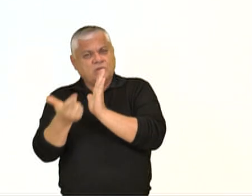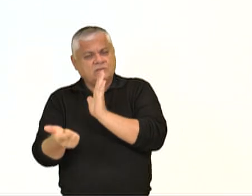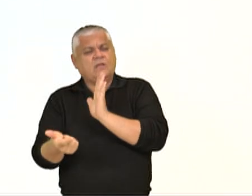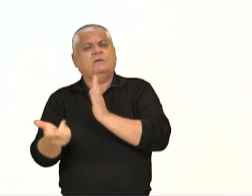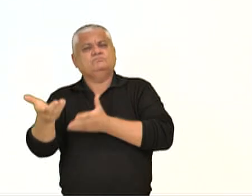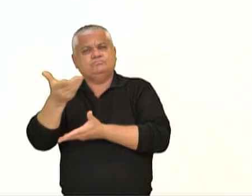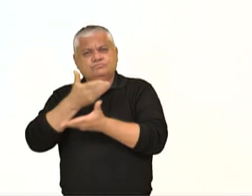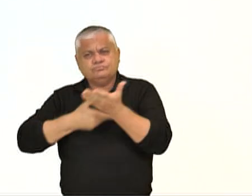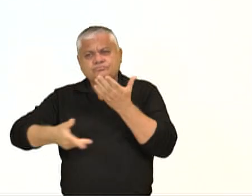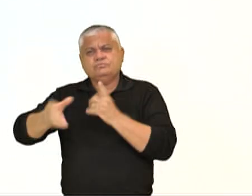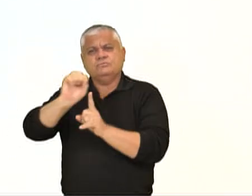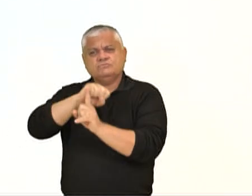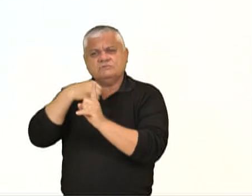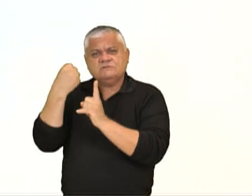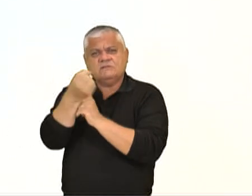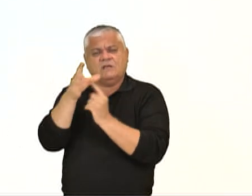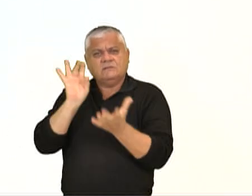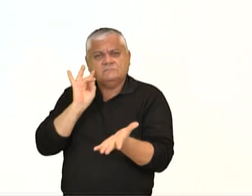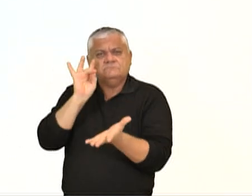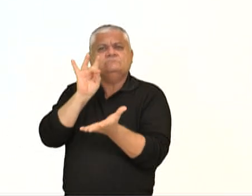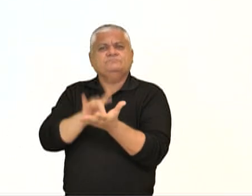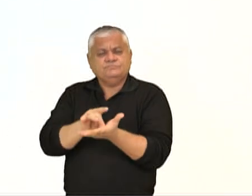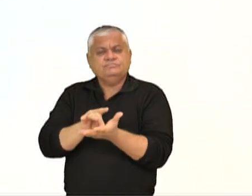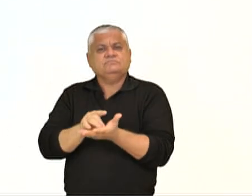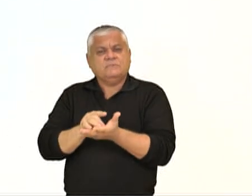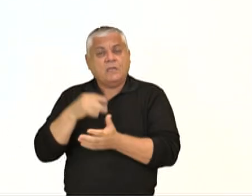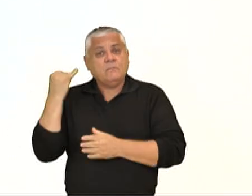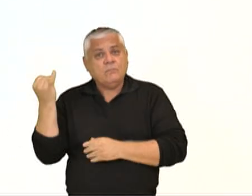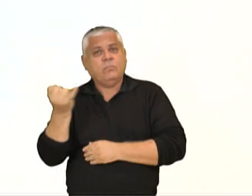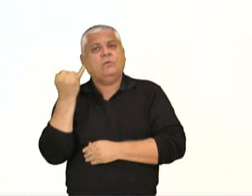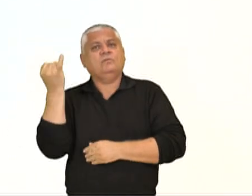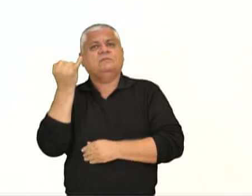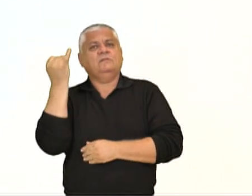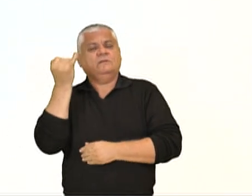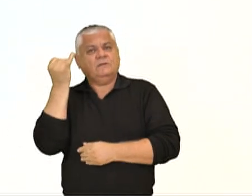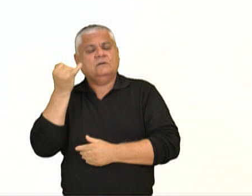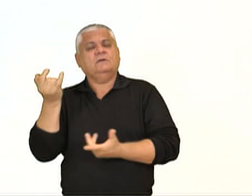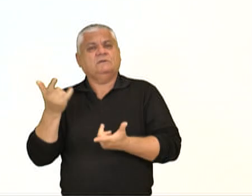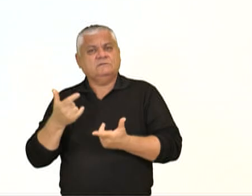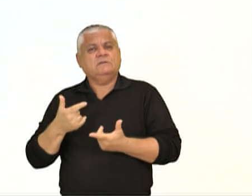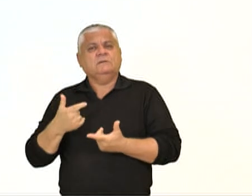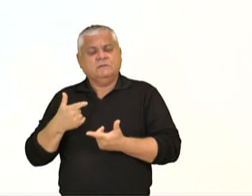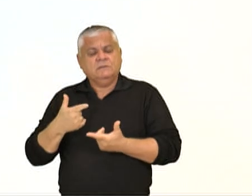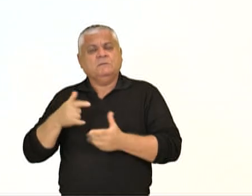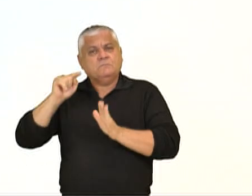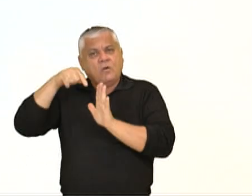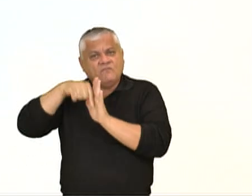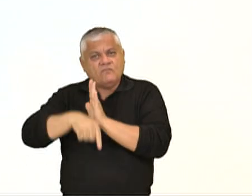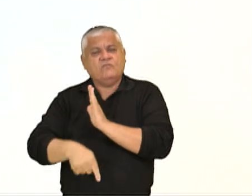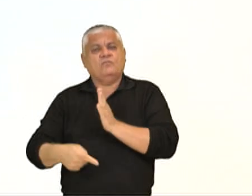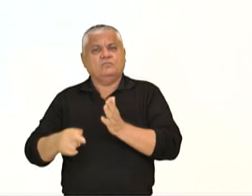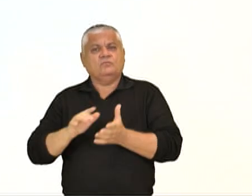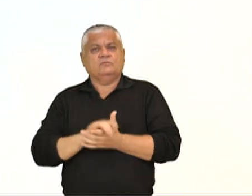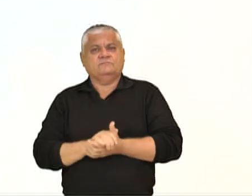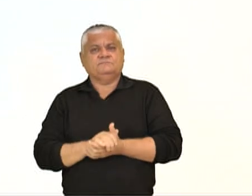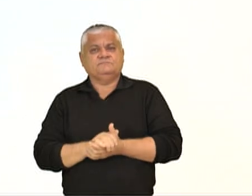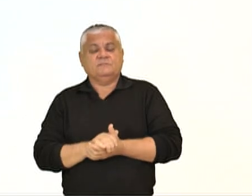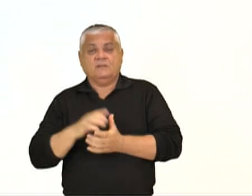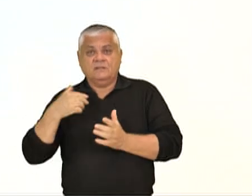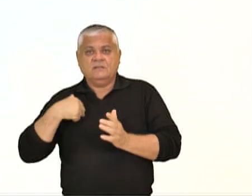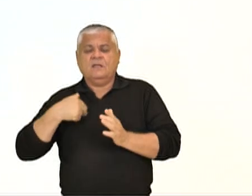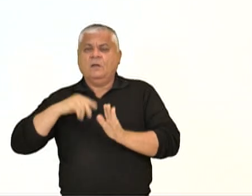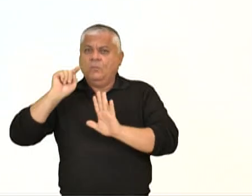veicula fato, um fato, assunto ou tema desenvolvido de forma mais aprofundada. Então, né, a